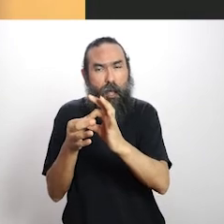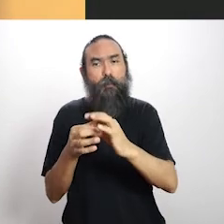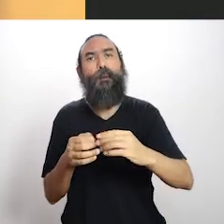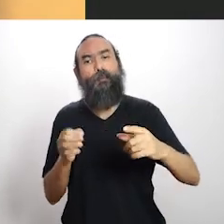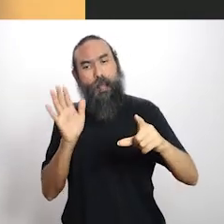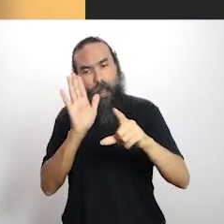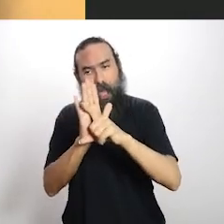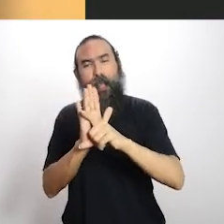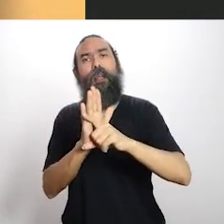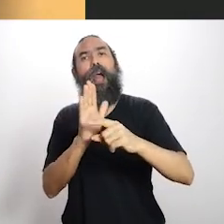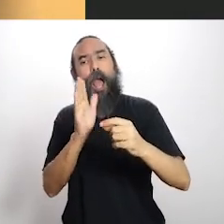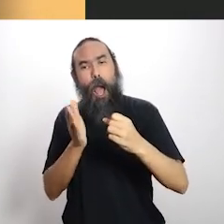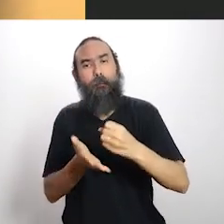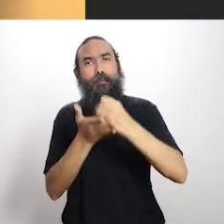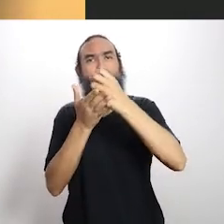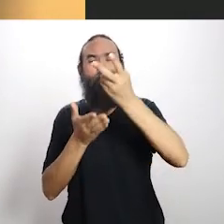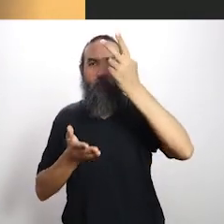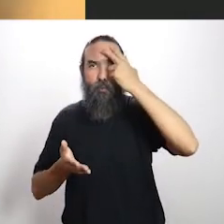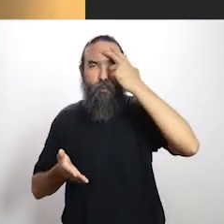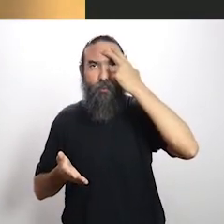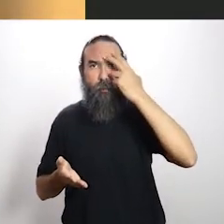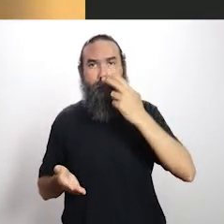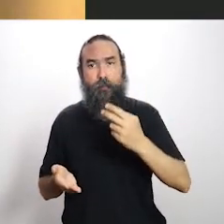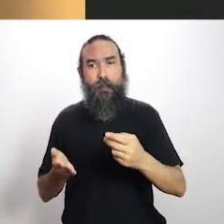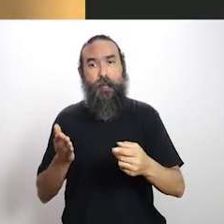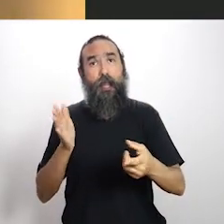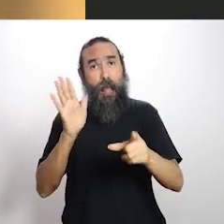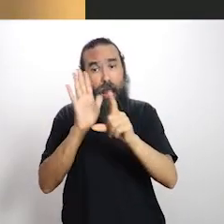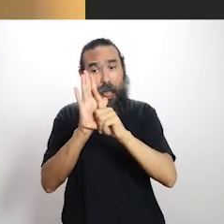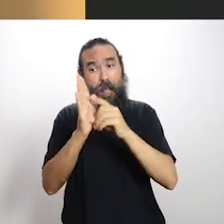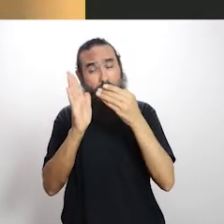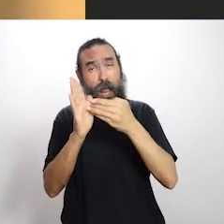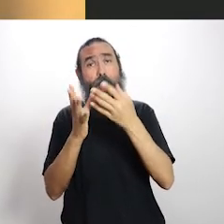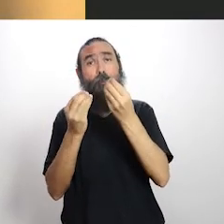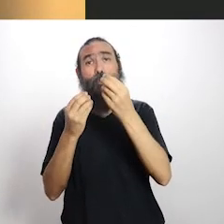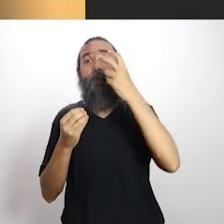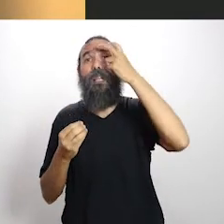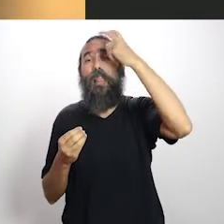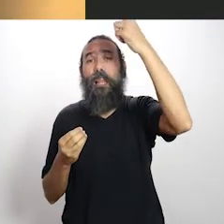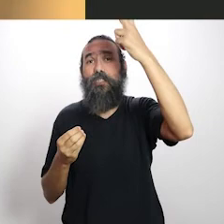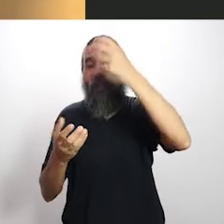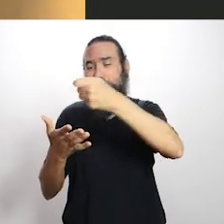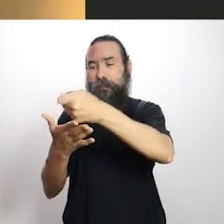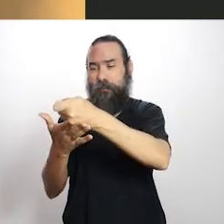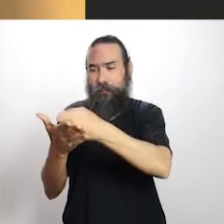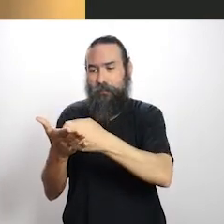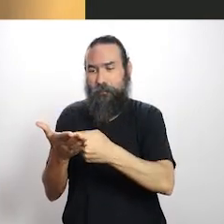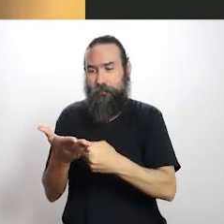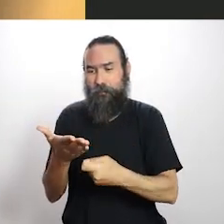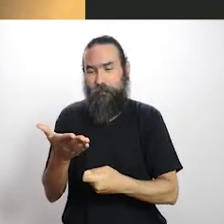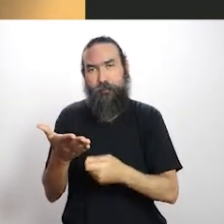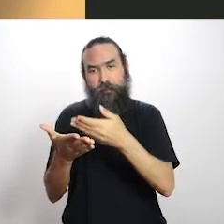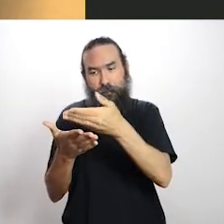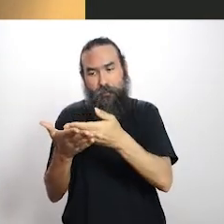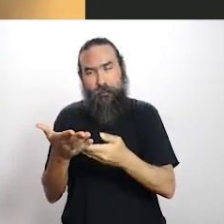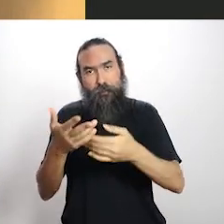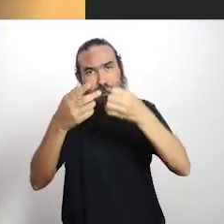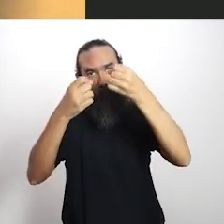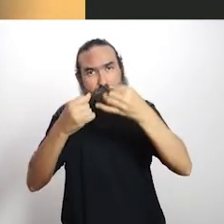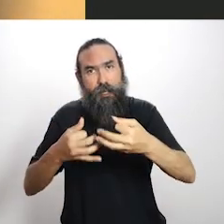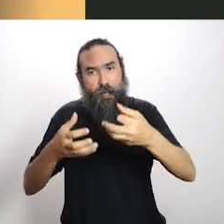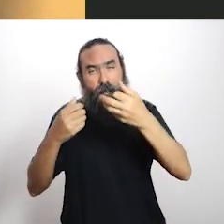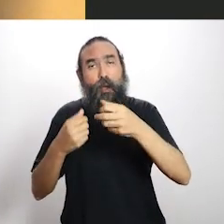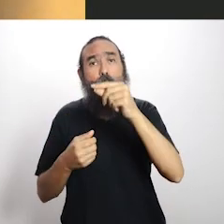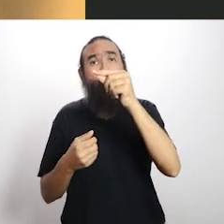da área cultural a Benedita e a Comissão de Cultura a Cris abriram para essa